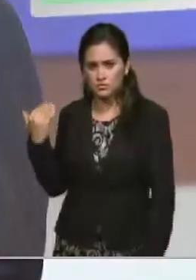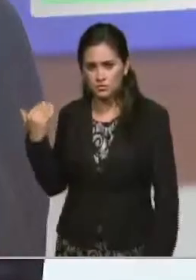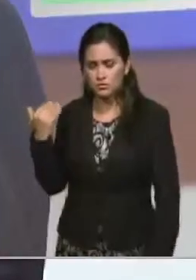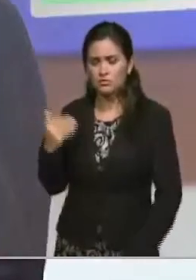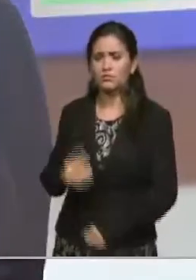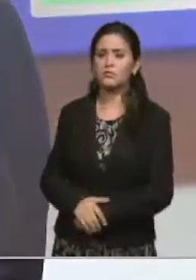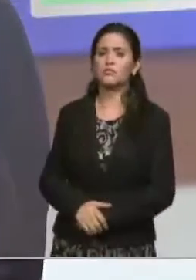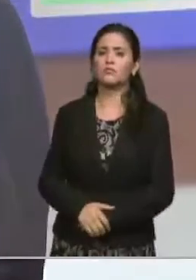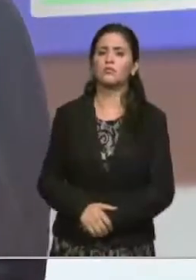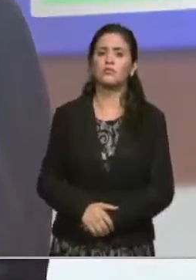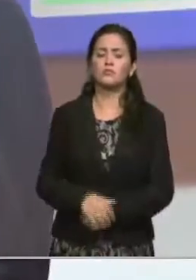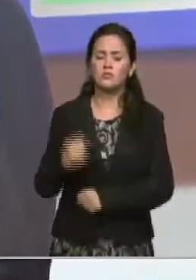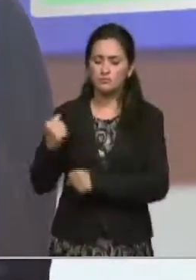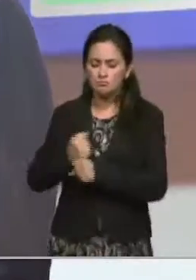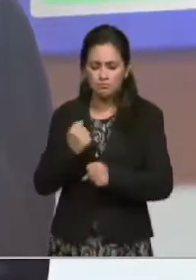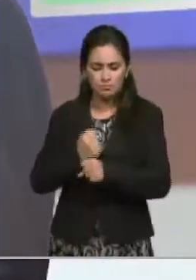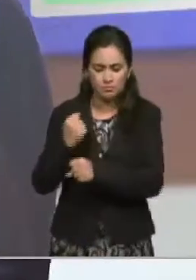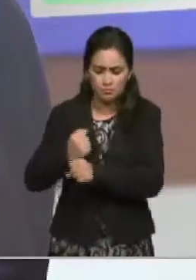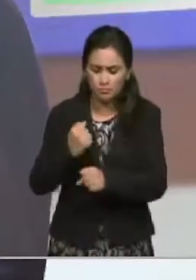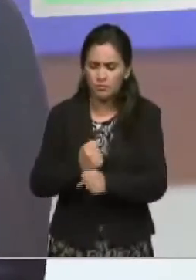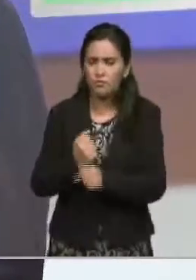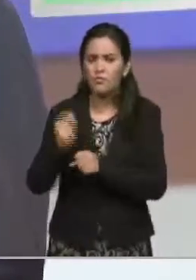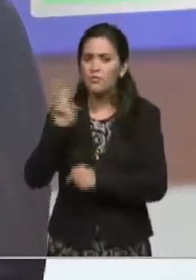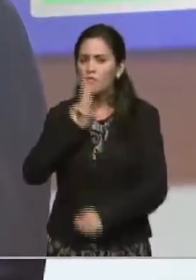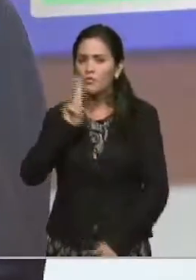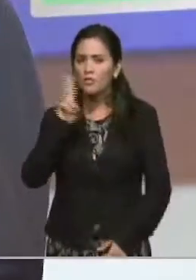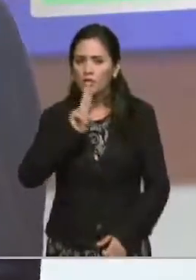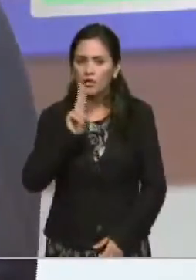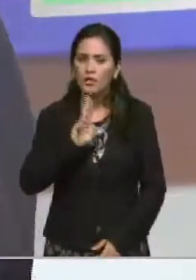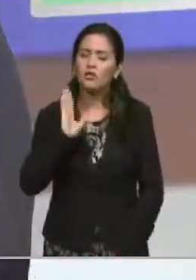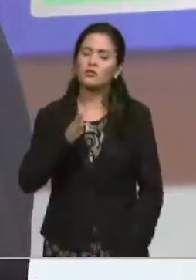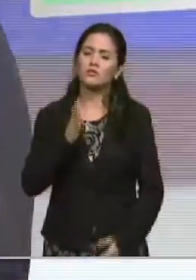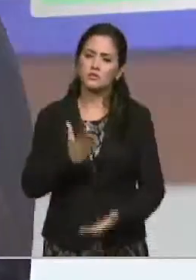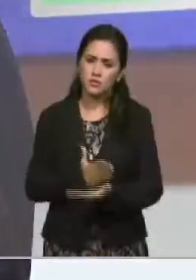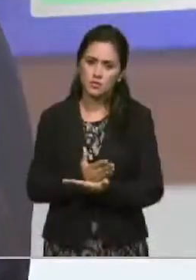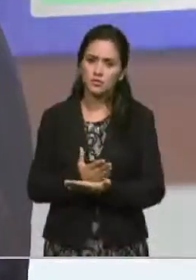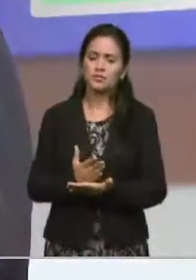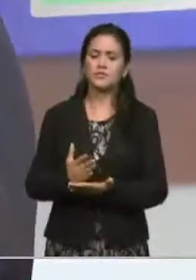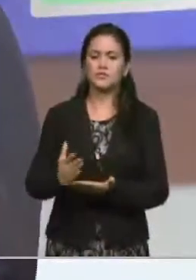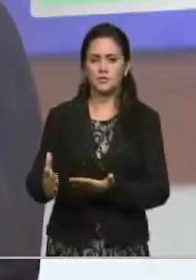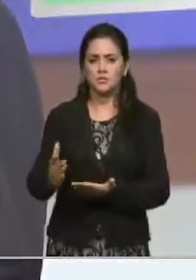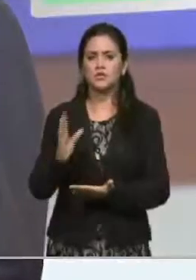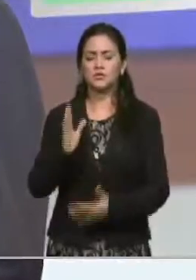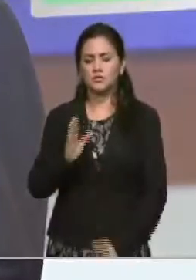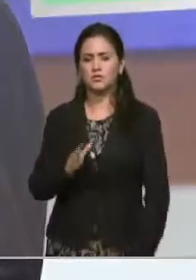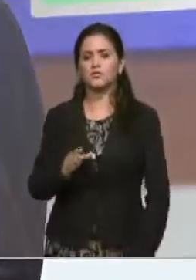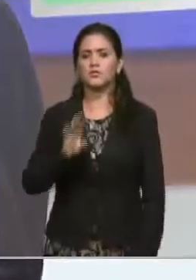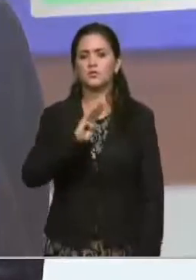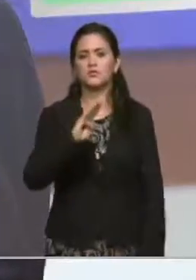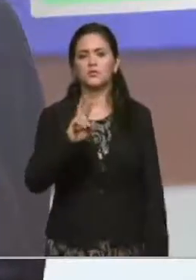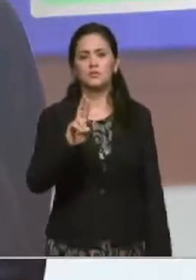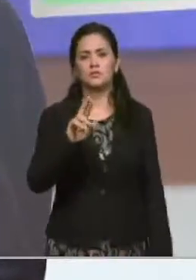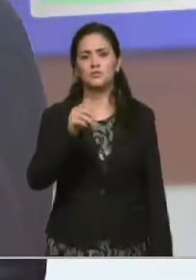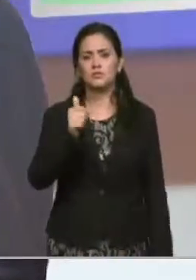recuperação emergenciais já iniciaram e já estão sendo executadas na BR-135.